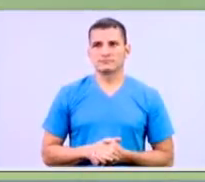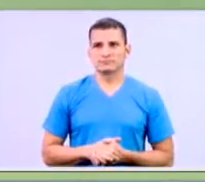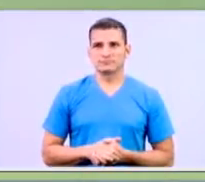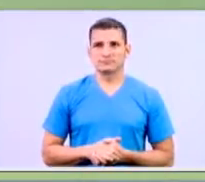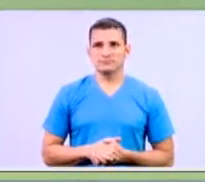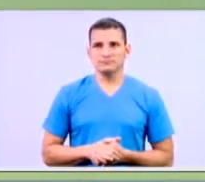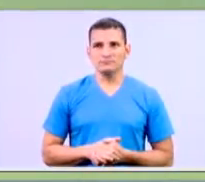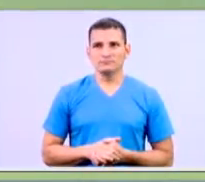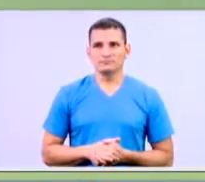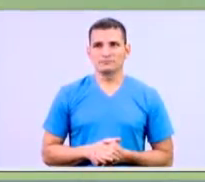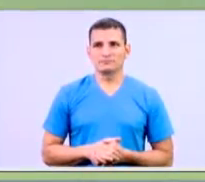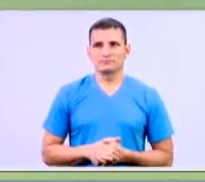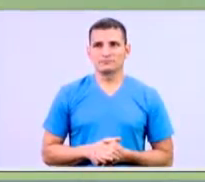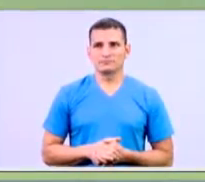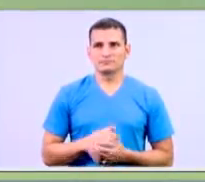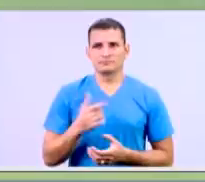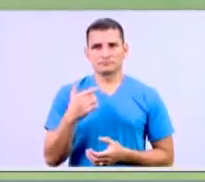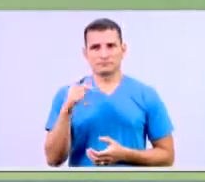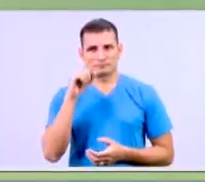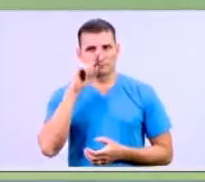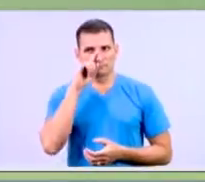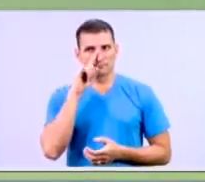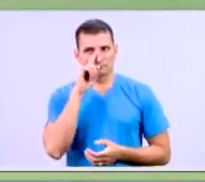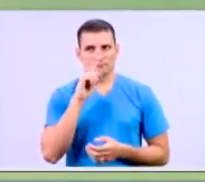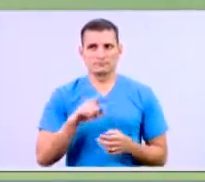Fala de alguns outros riscos que existem.